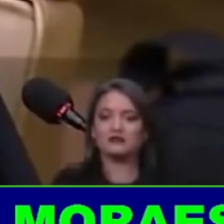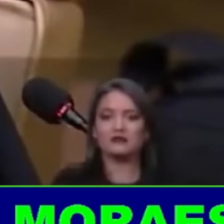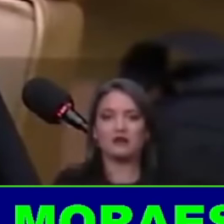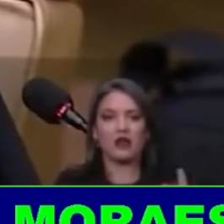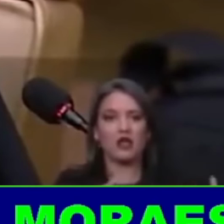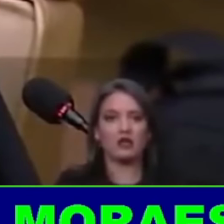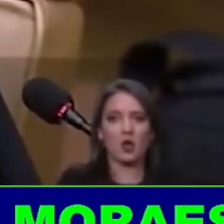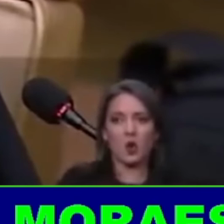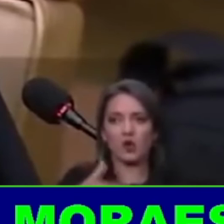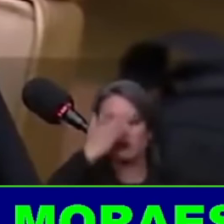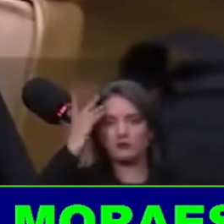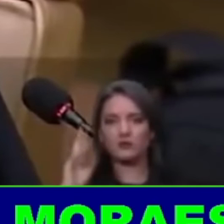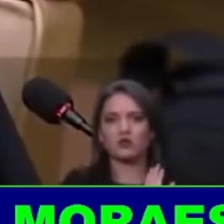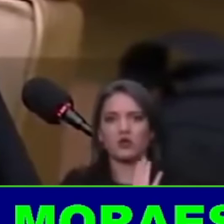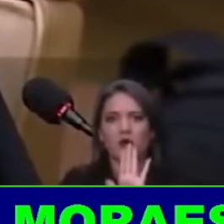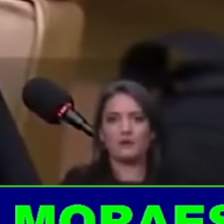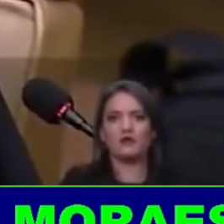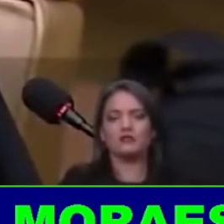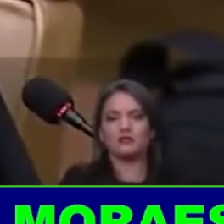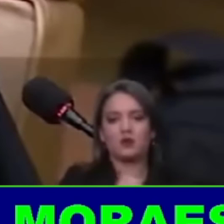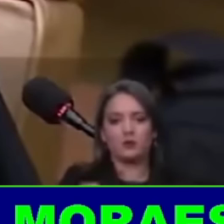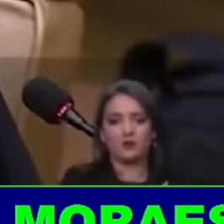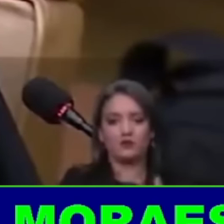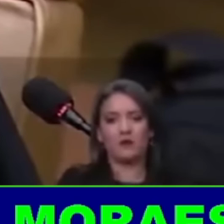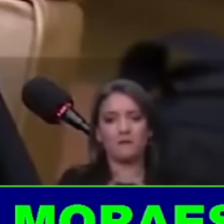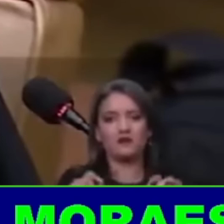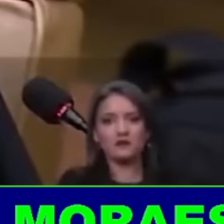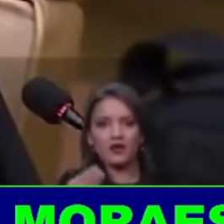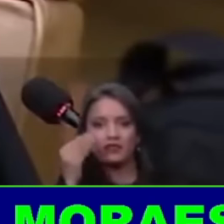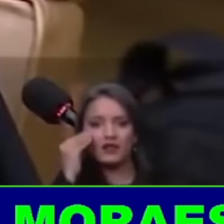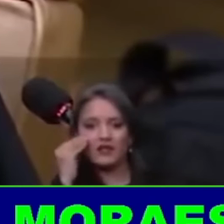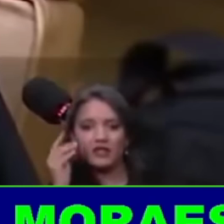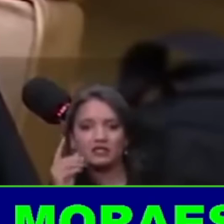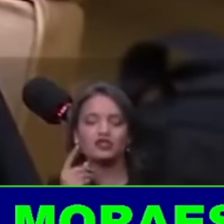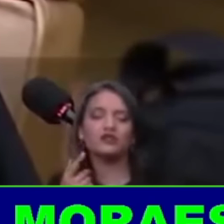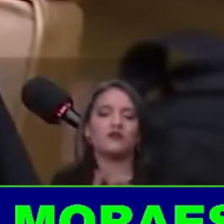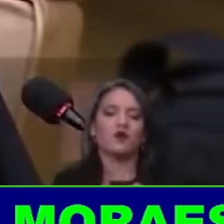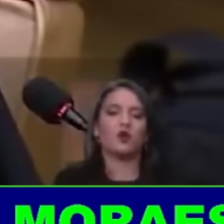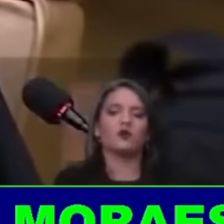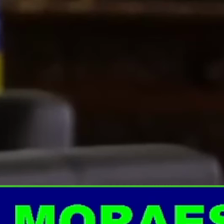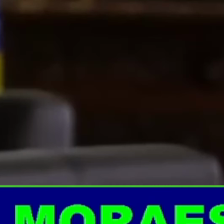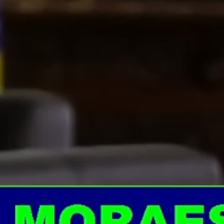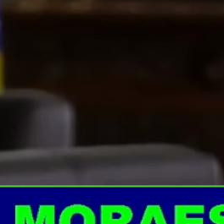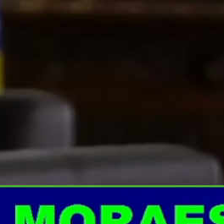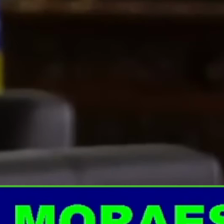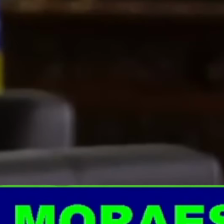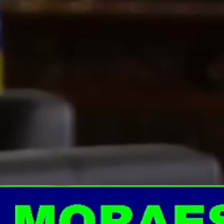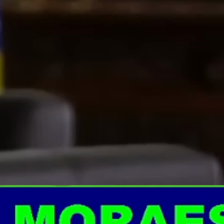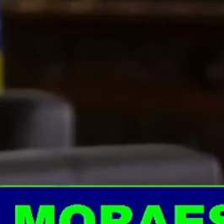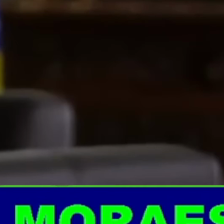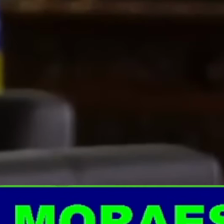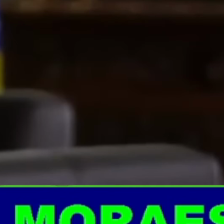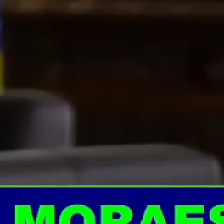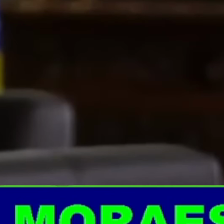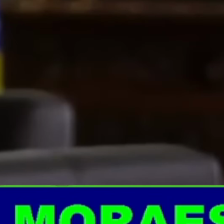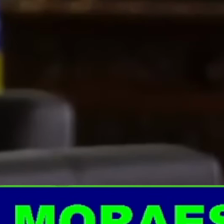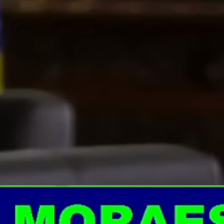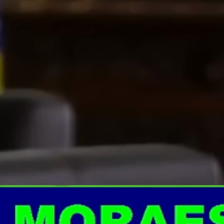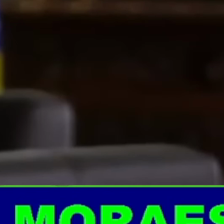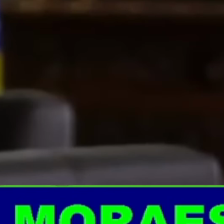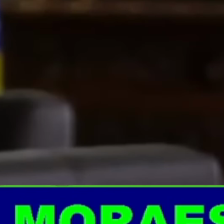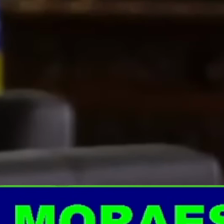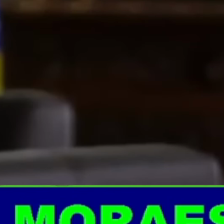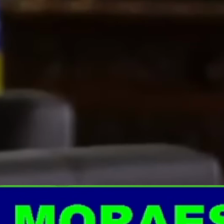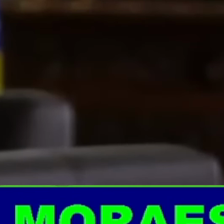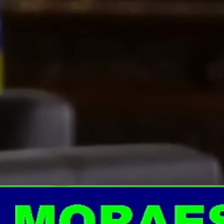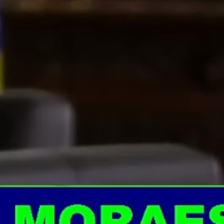8 de janeiro devem ser julgados ainda merece reflexão, debate e enfrentamento aprofundado. O ministro citou que todos têm direito ao